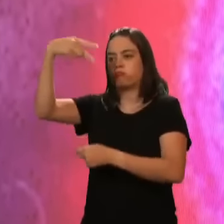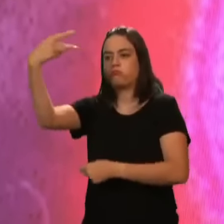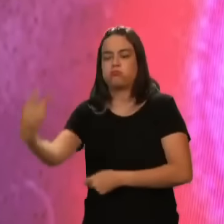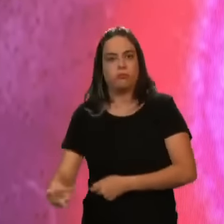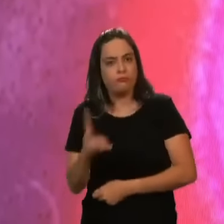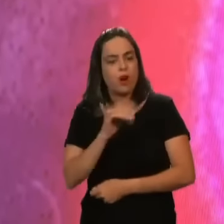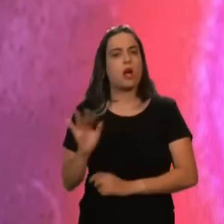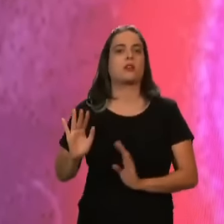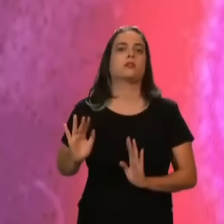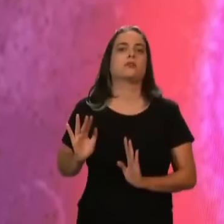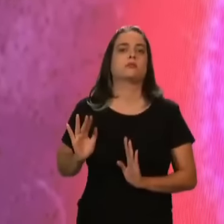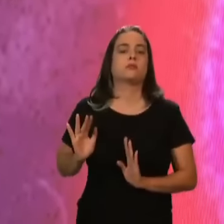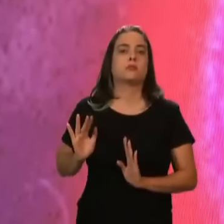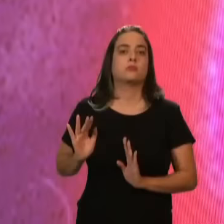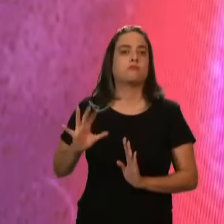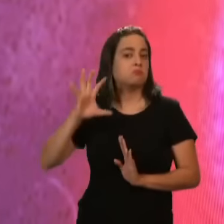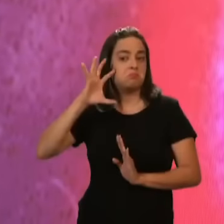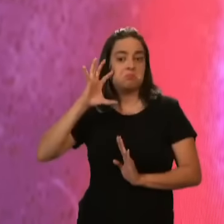matar.